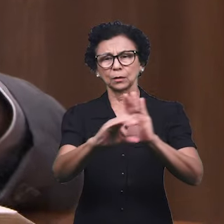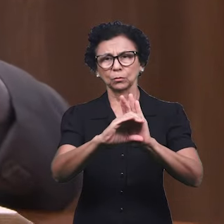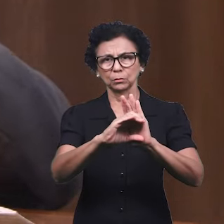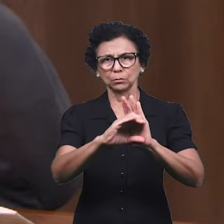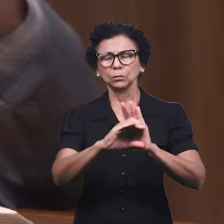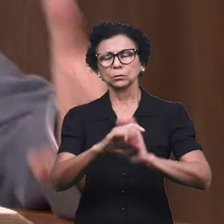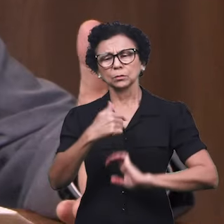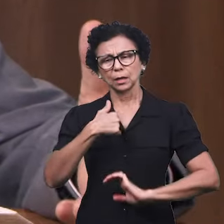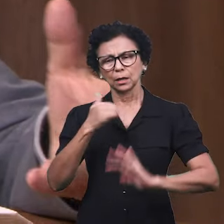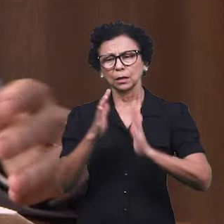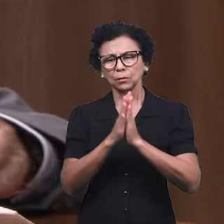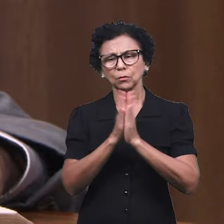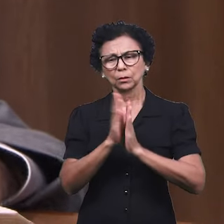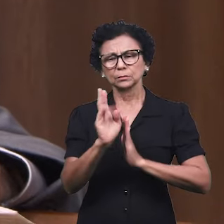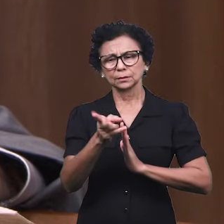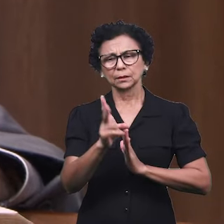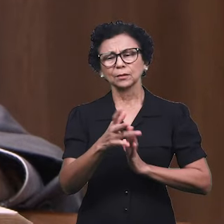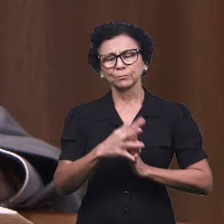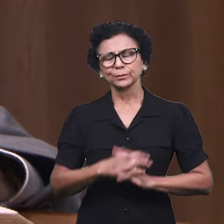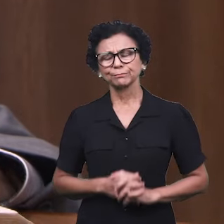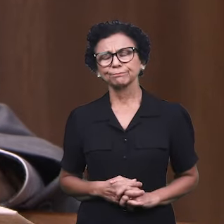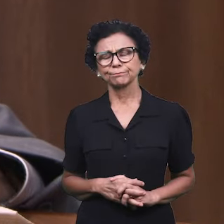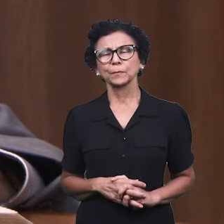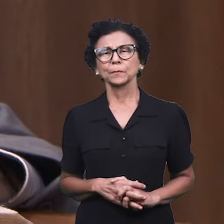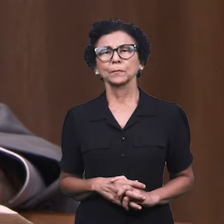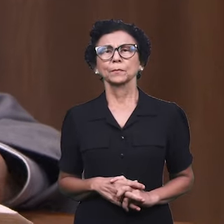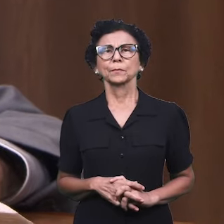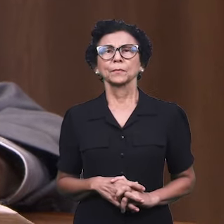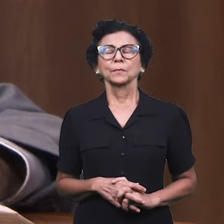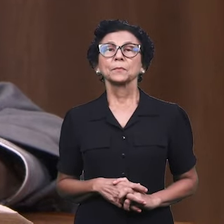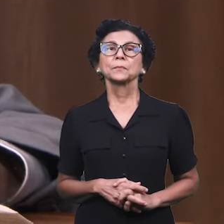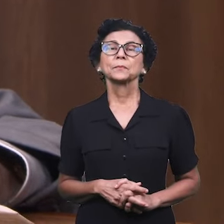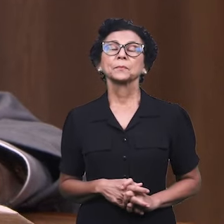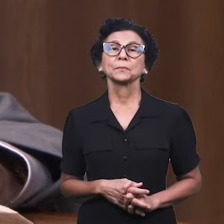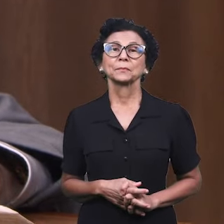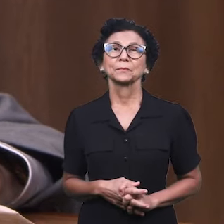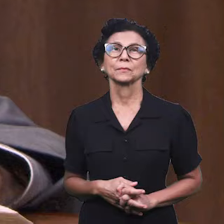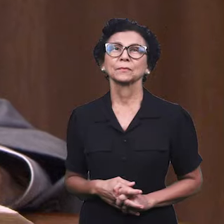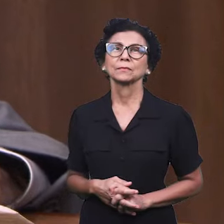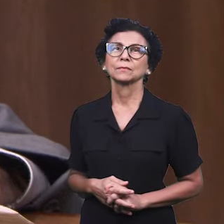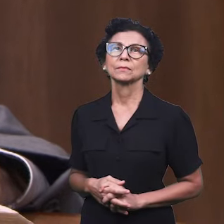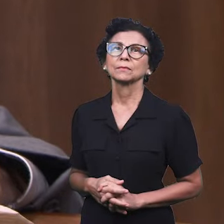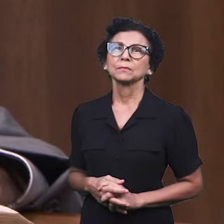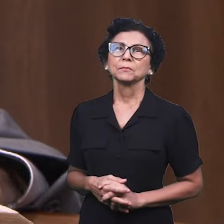que ele continua orando, não é? E como é